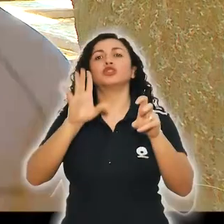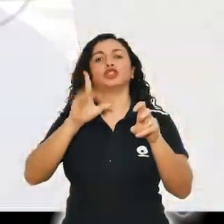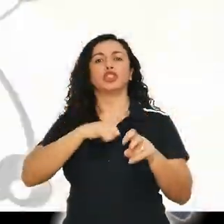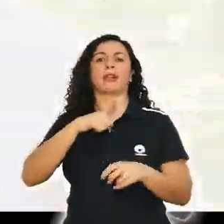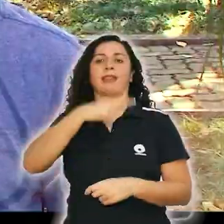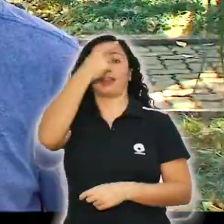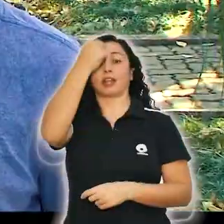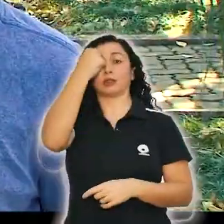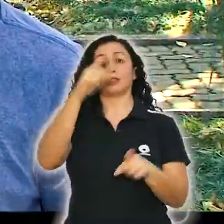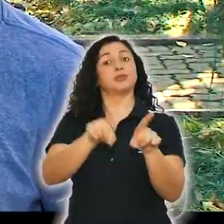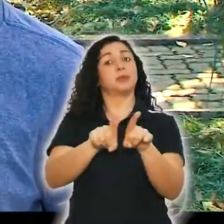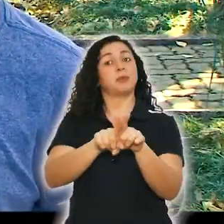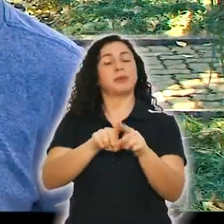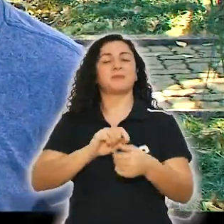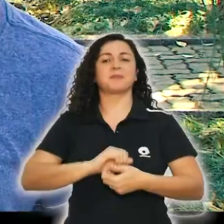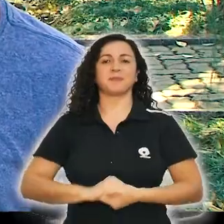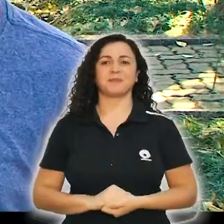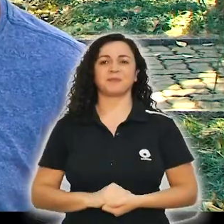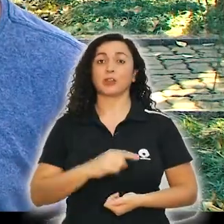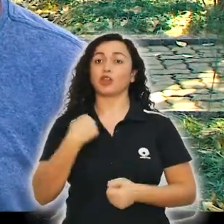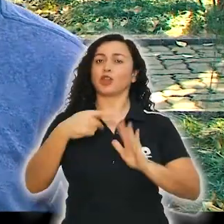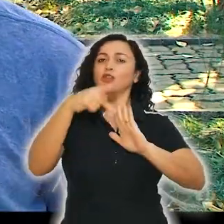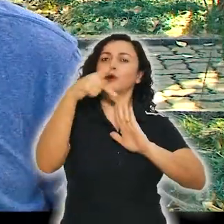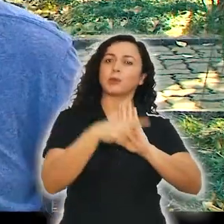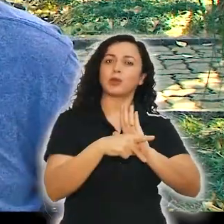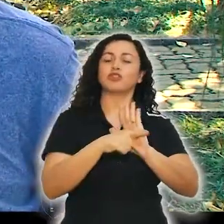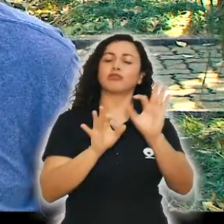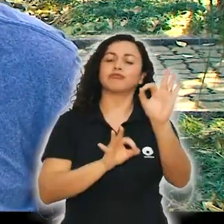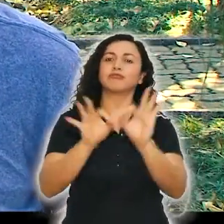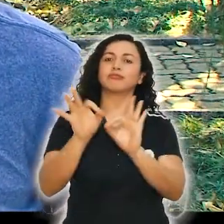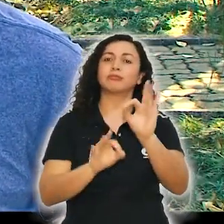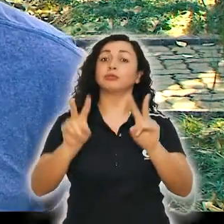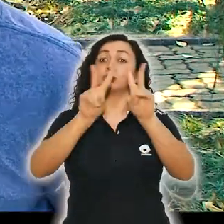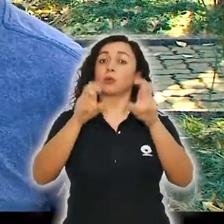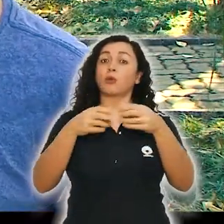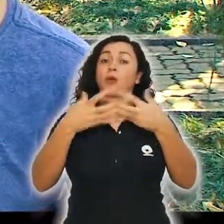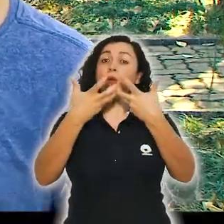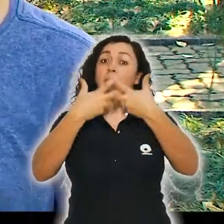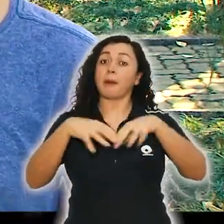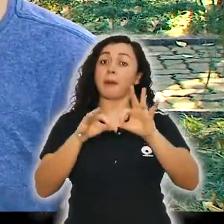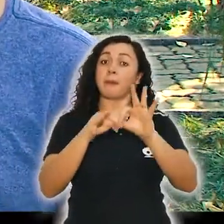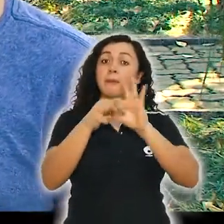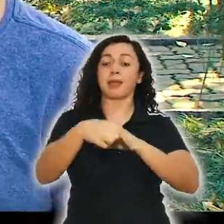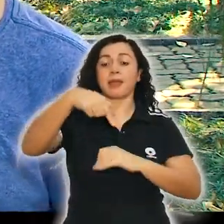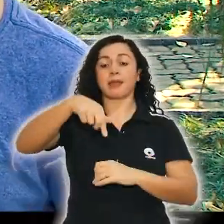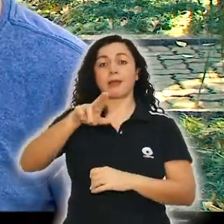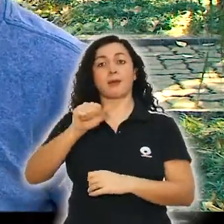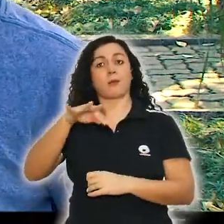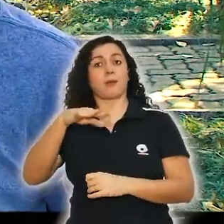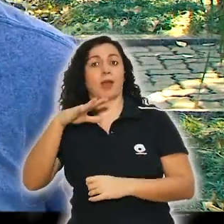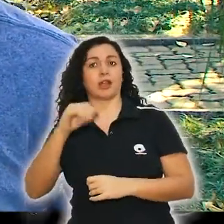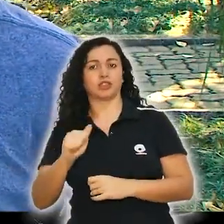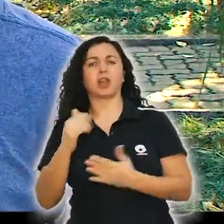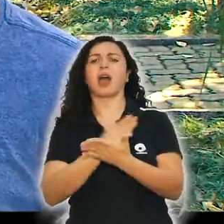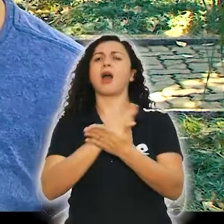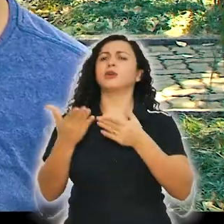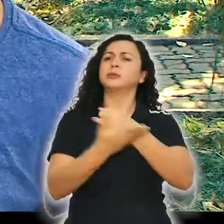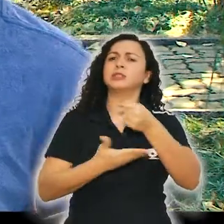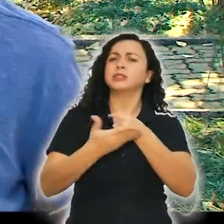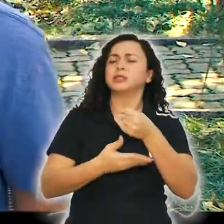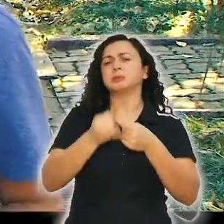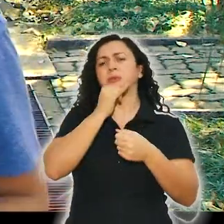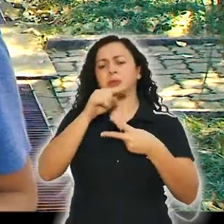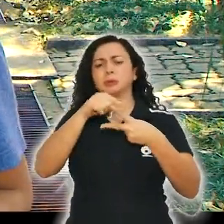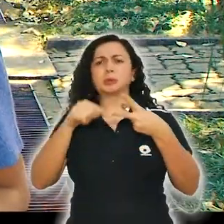na graduação. Nosso projeto vai tratar da mecânica quântica. A gente vai tratar de alguns princípios dela,